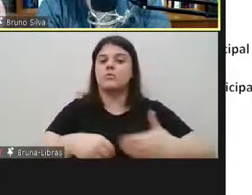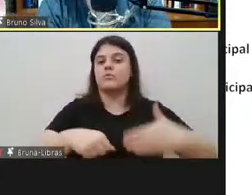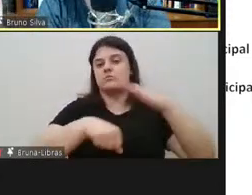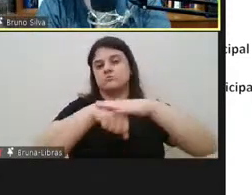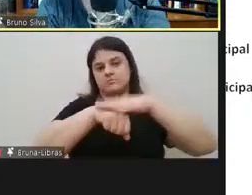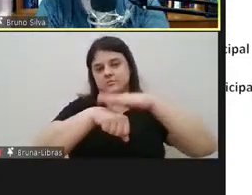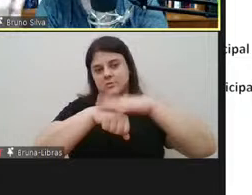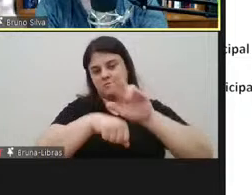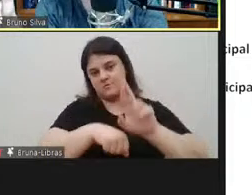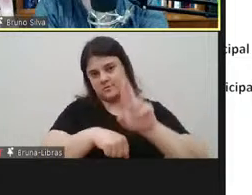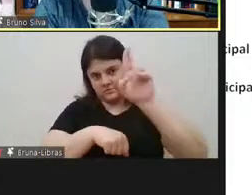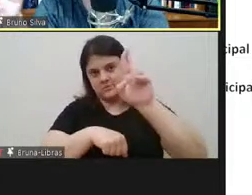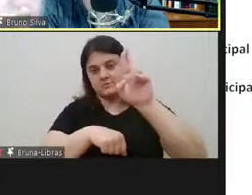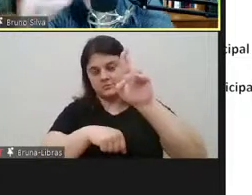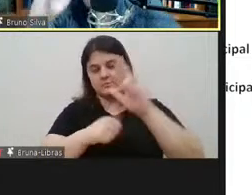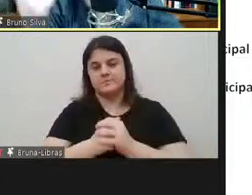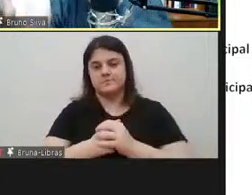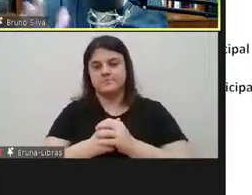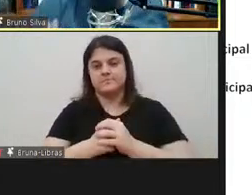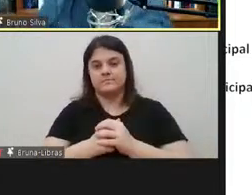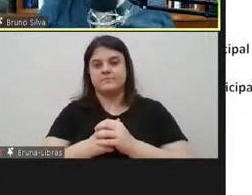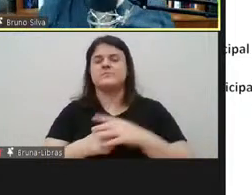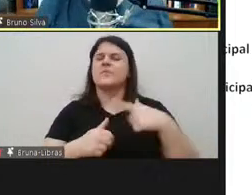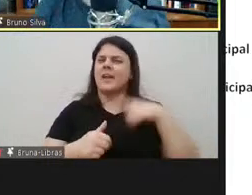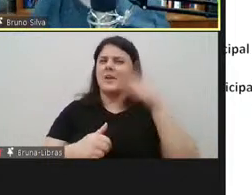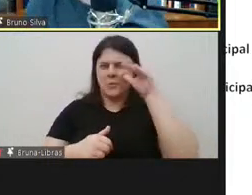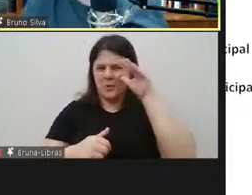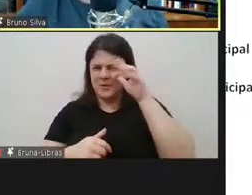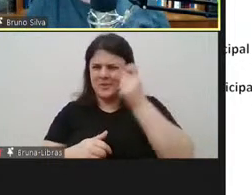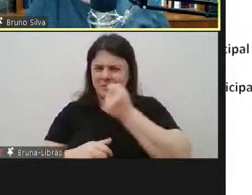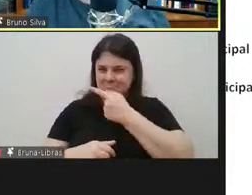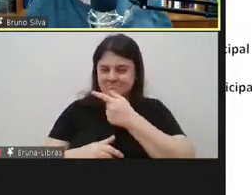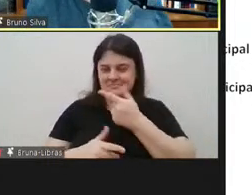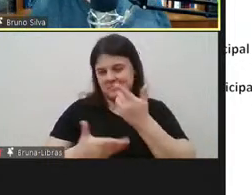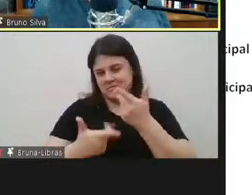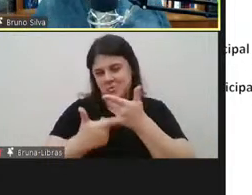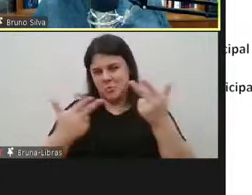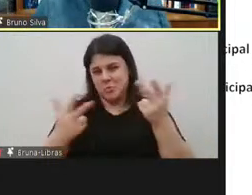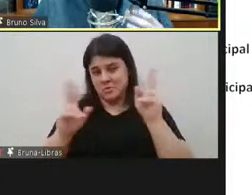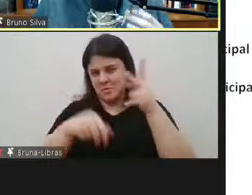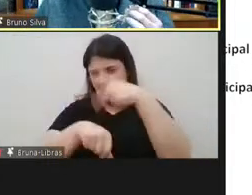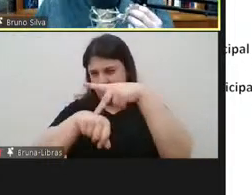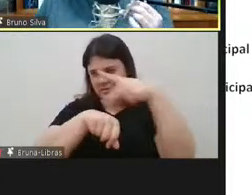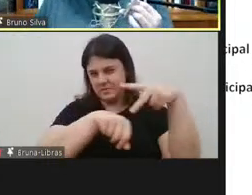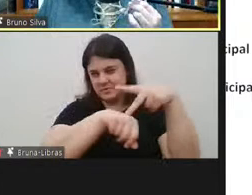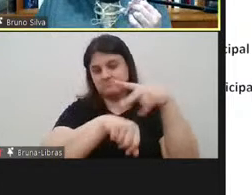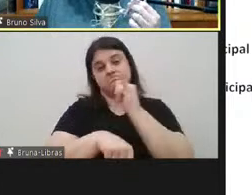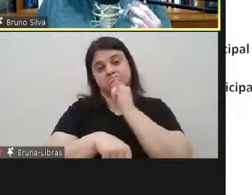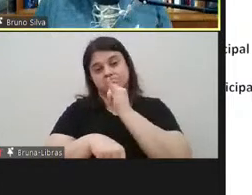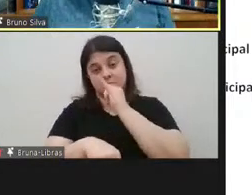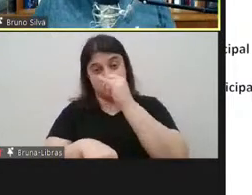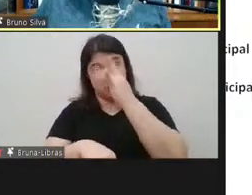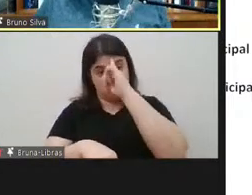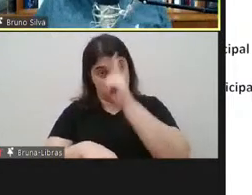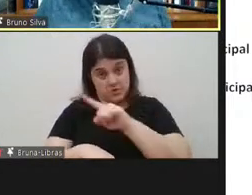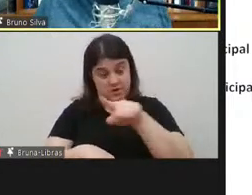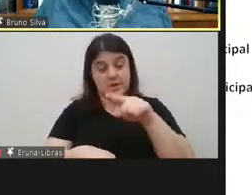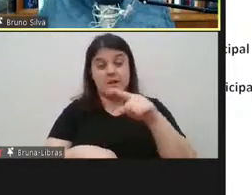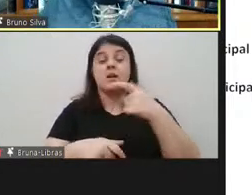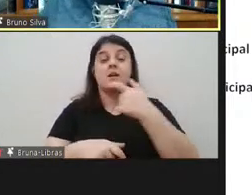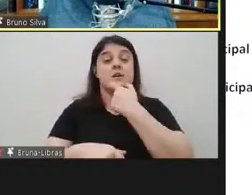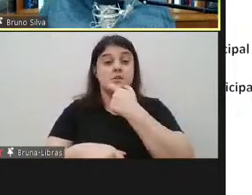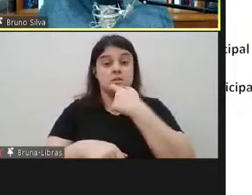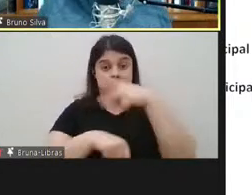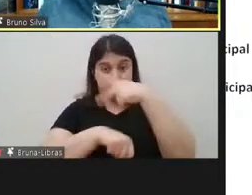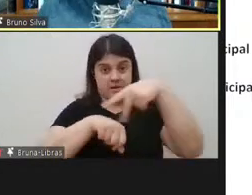formaram vamos dizer assim o governo já tem algumas curiosidades muito engraçadas entre os próprios países né Por exemplo vocês sabiam mas na Inglaterra